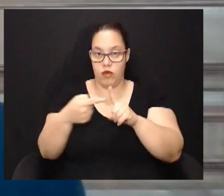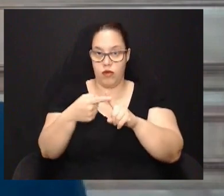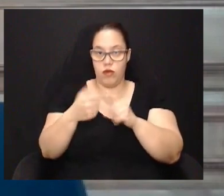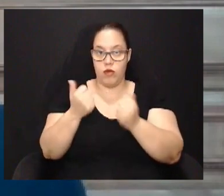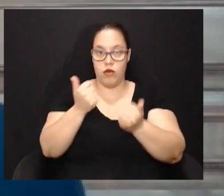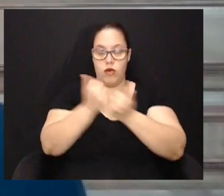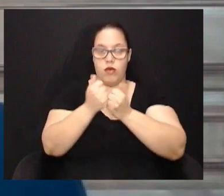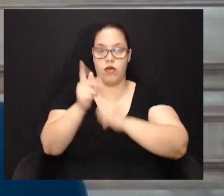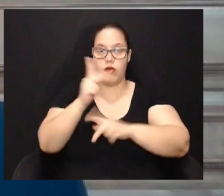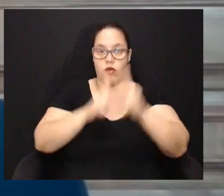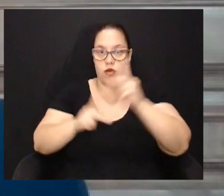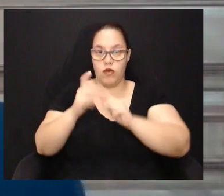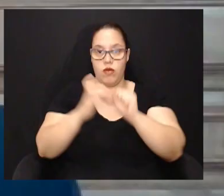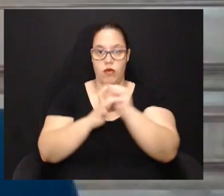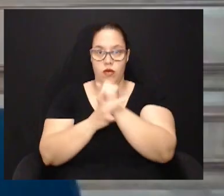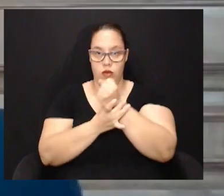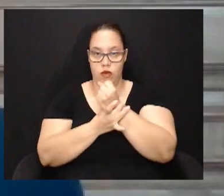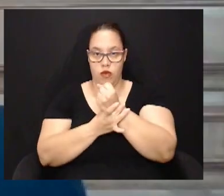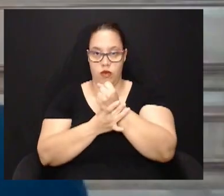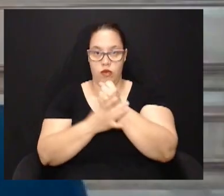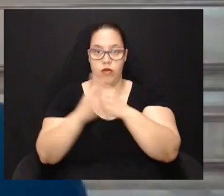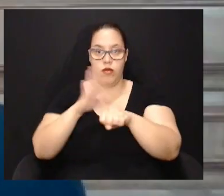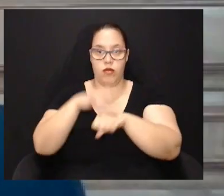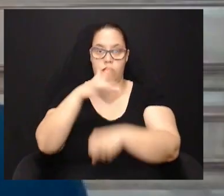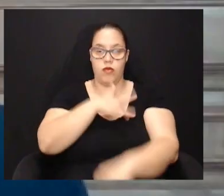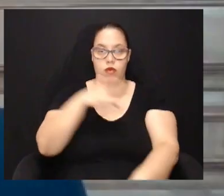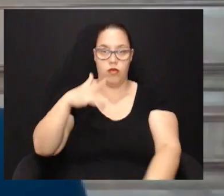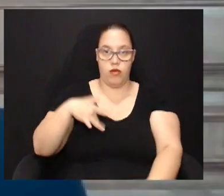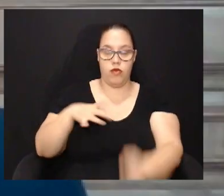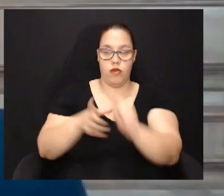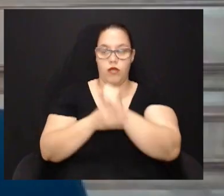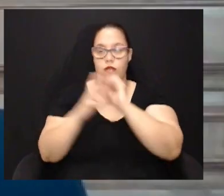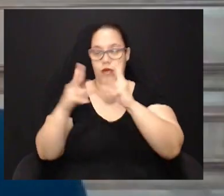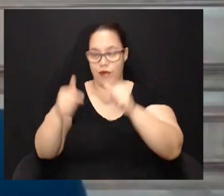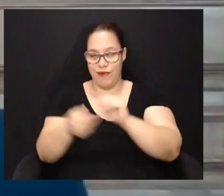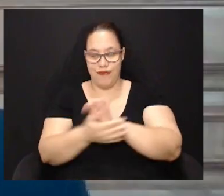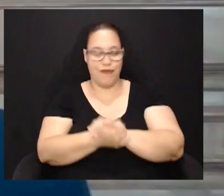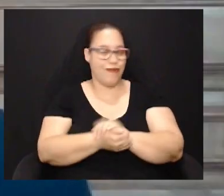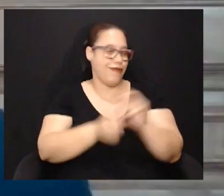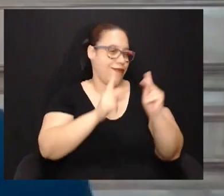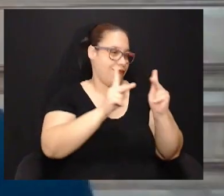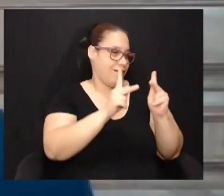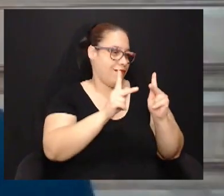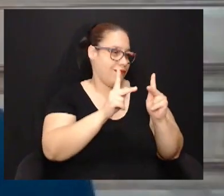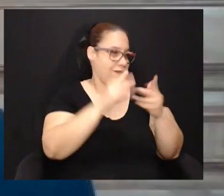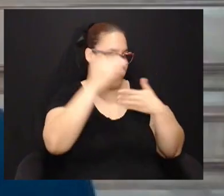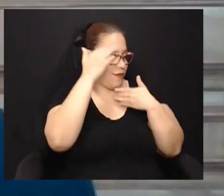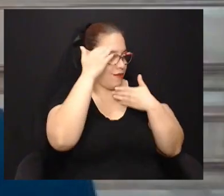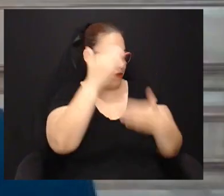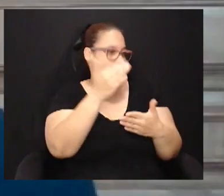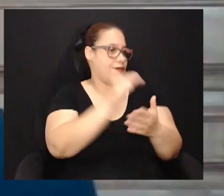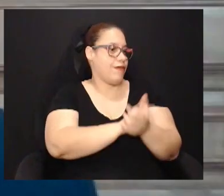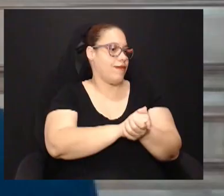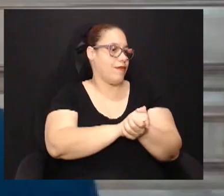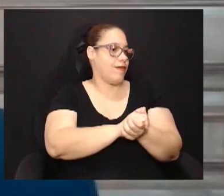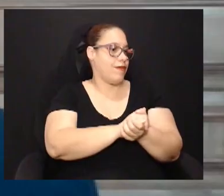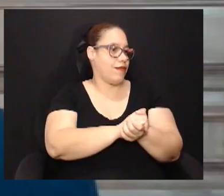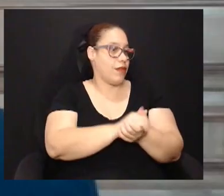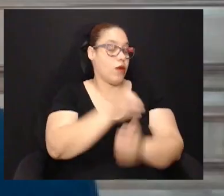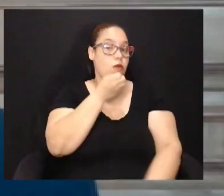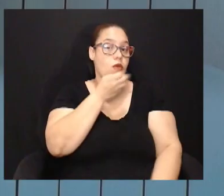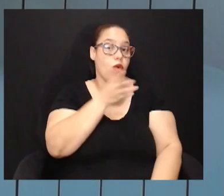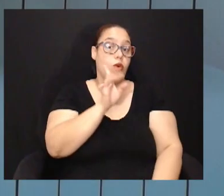o objetivo é proteger a saúde da população e garantir, né, mais saúde, mais segurança para todos. Tá certo, então, muito